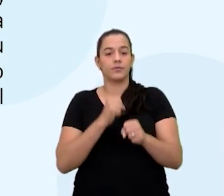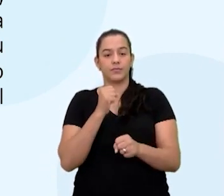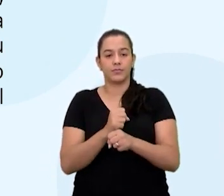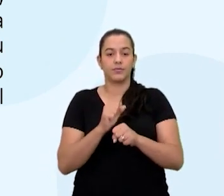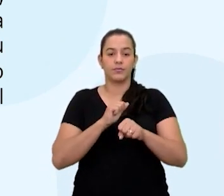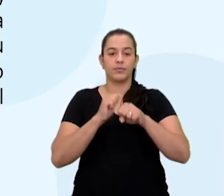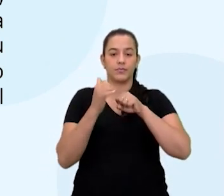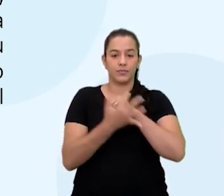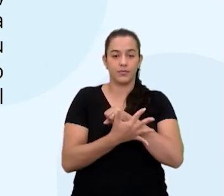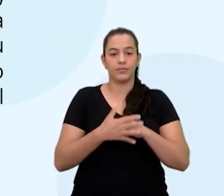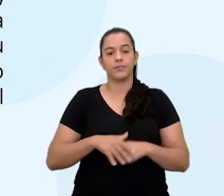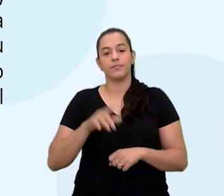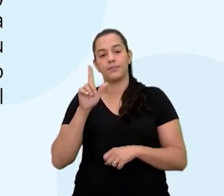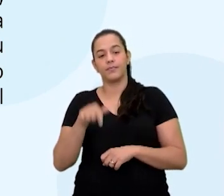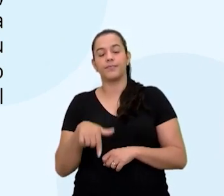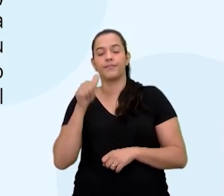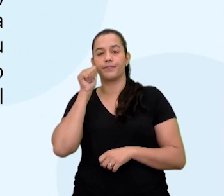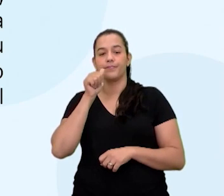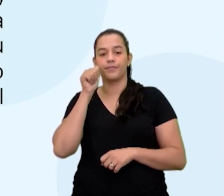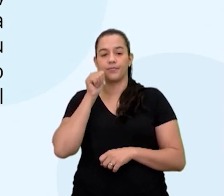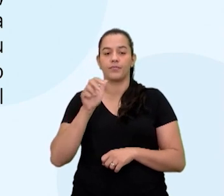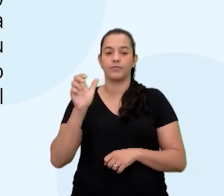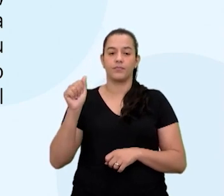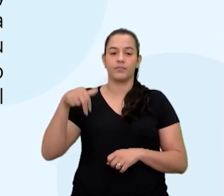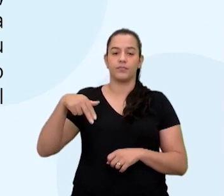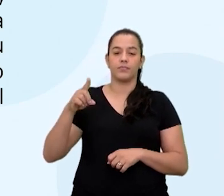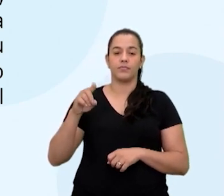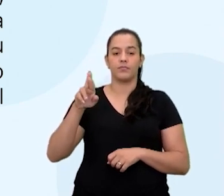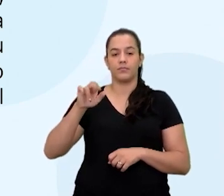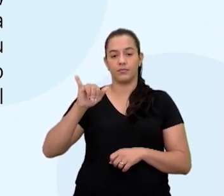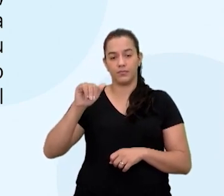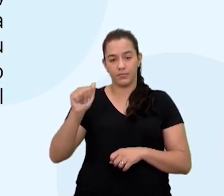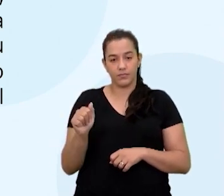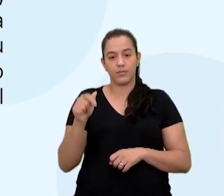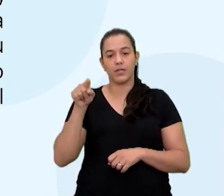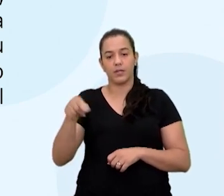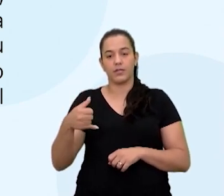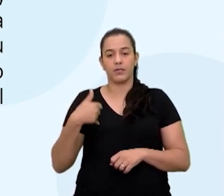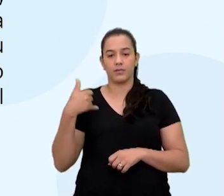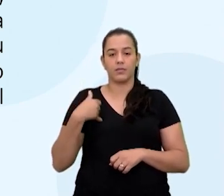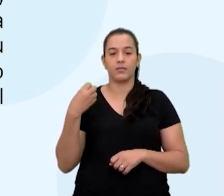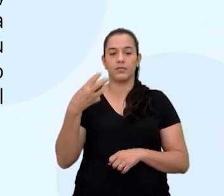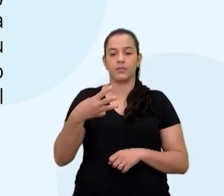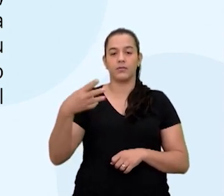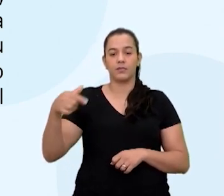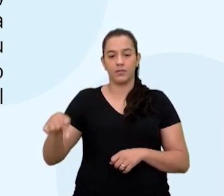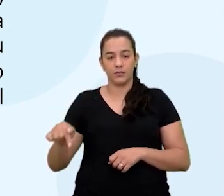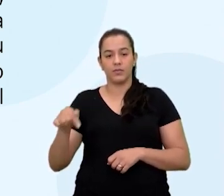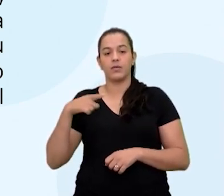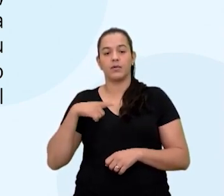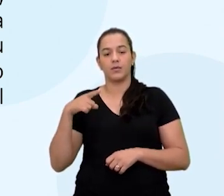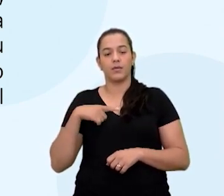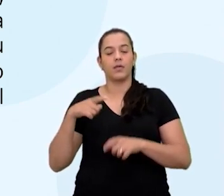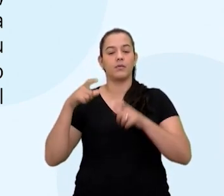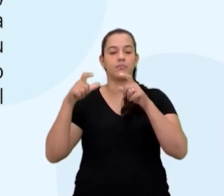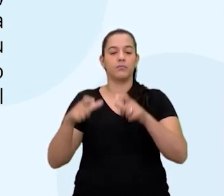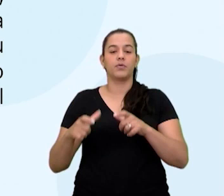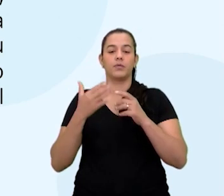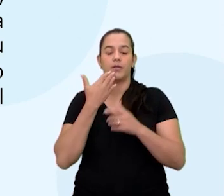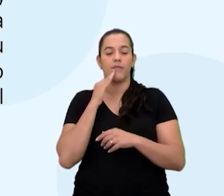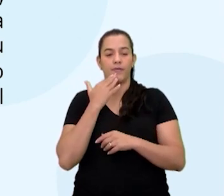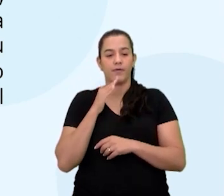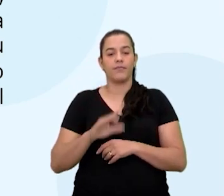foi o caso da dona de casa, Andréia de Souza Sirtoli, 37 anos, moradora da comunidade Frei Damião,